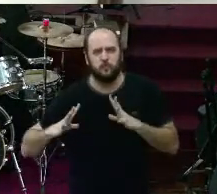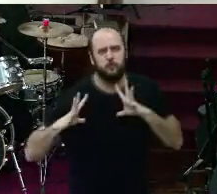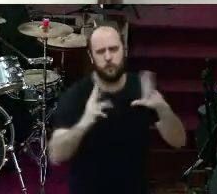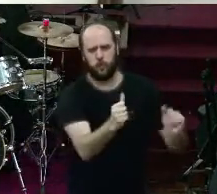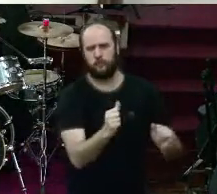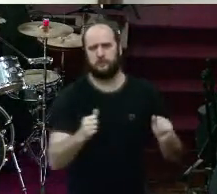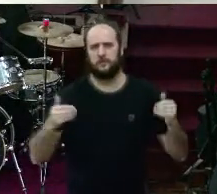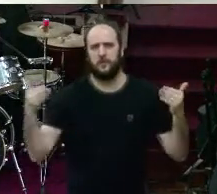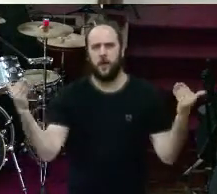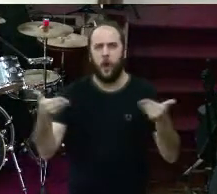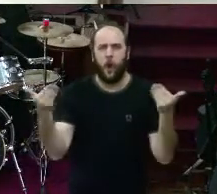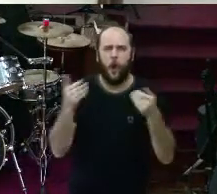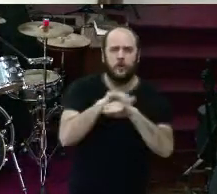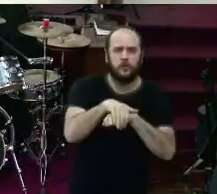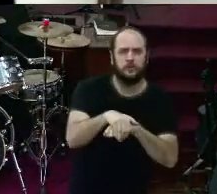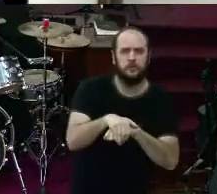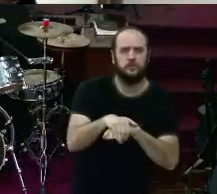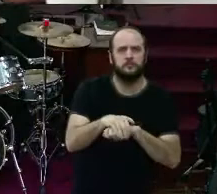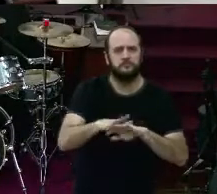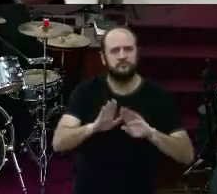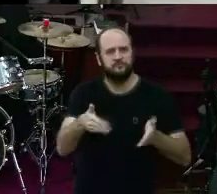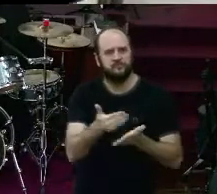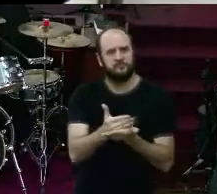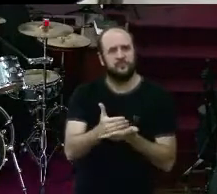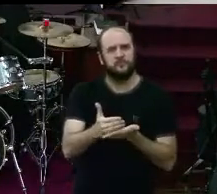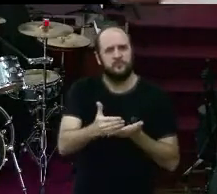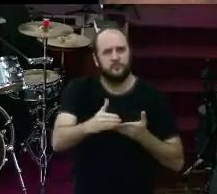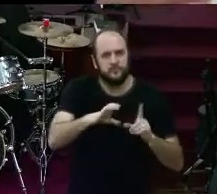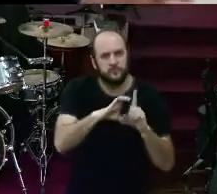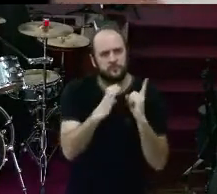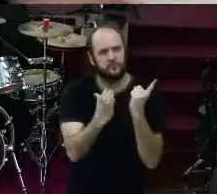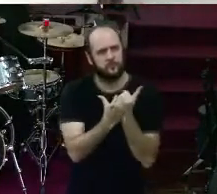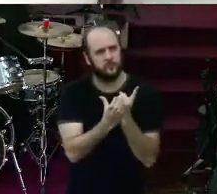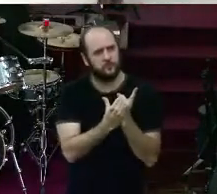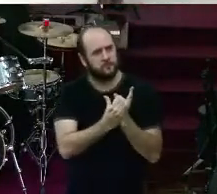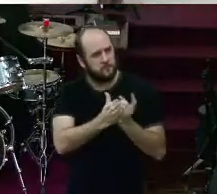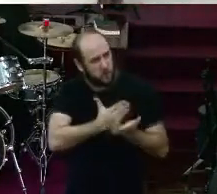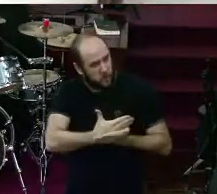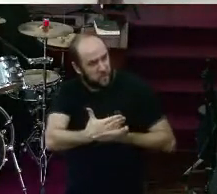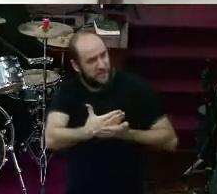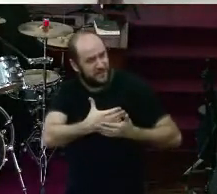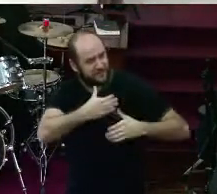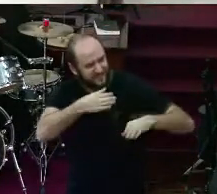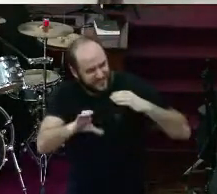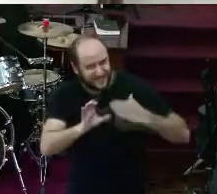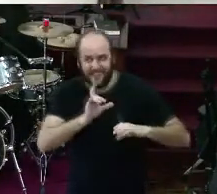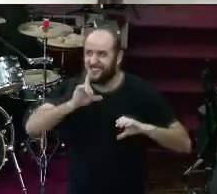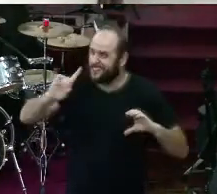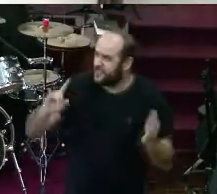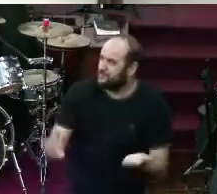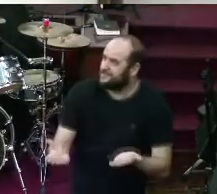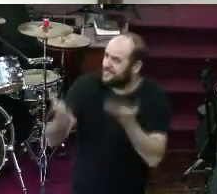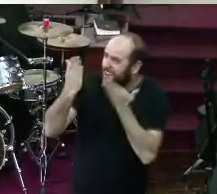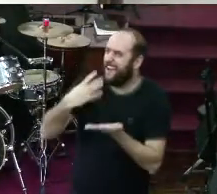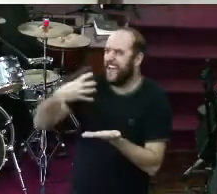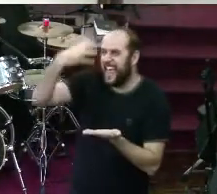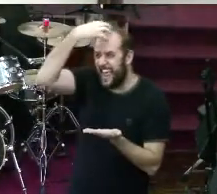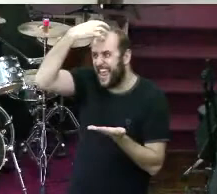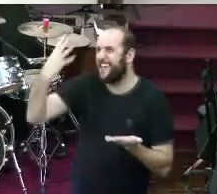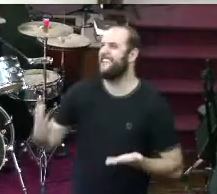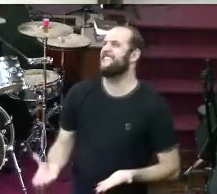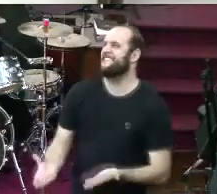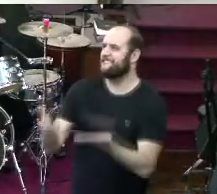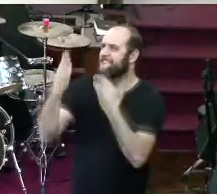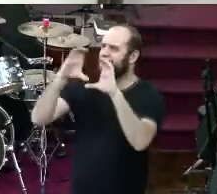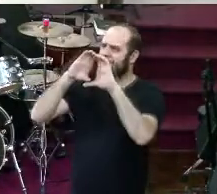nesta noite, que nós já começamos o culto, pelo prelúdio dizendo, Ele exaltado, o Rei exaltado. Nessa noite que nós já